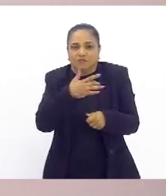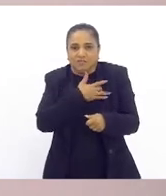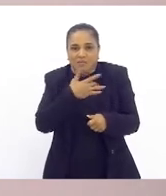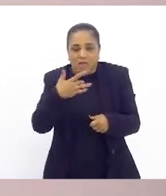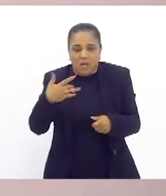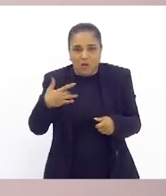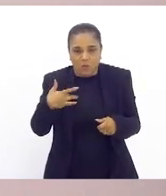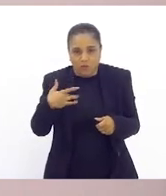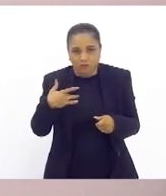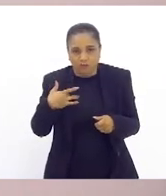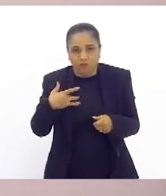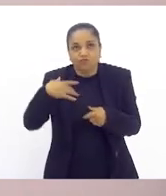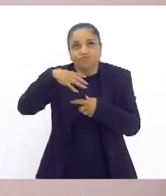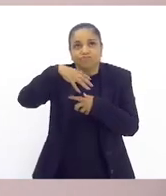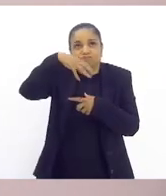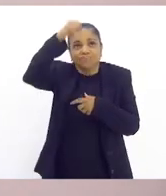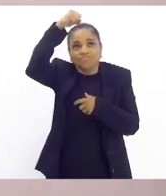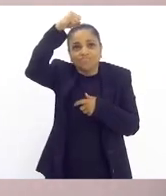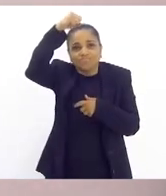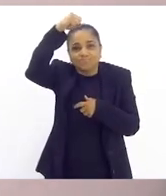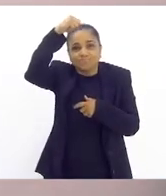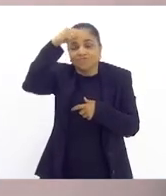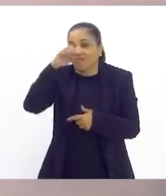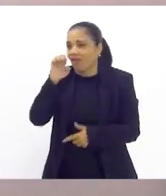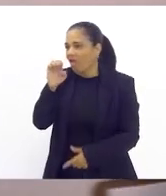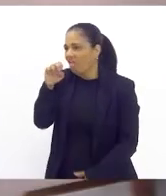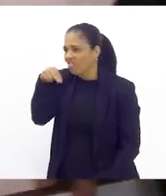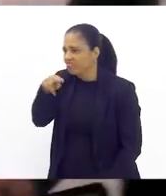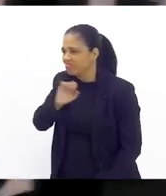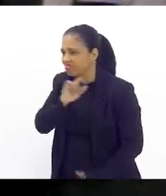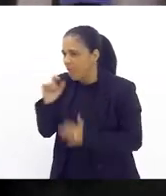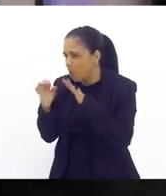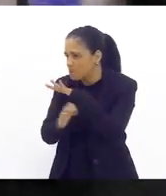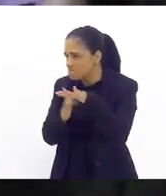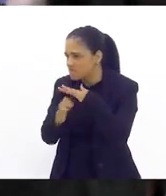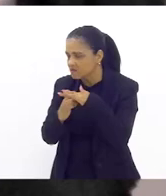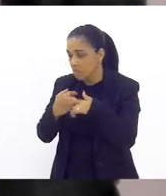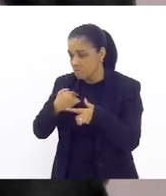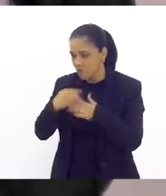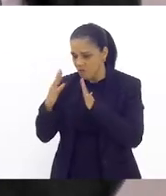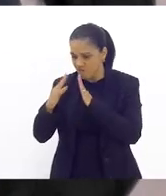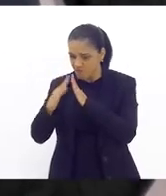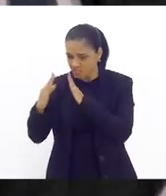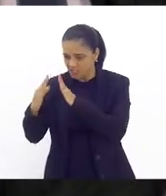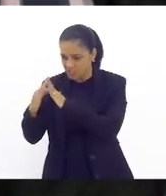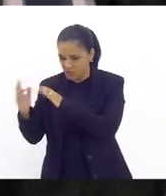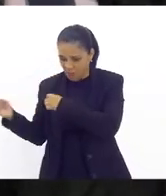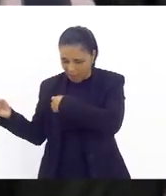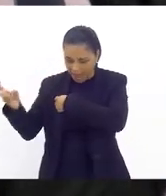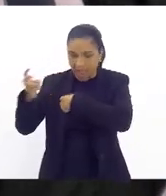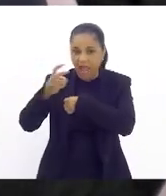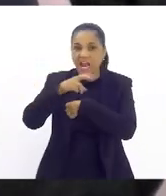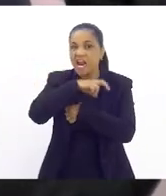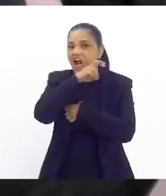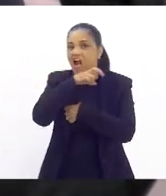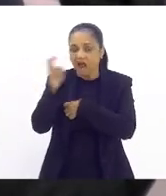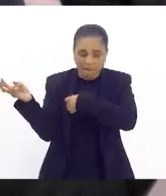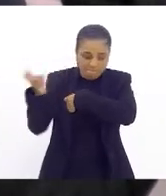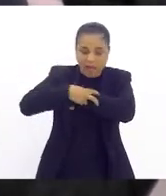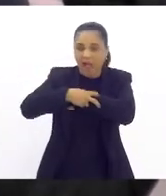por causa da escuridão ontem um vizinho quase Foi picado por jararaca